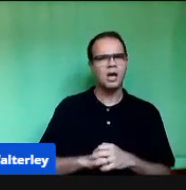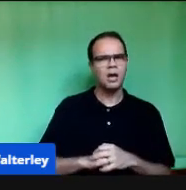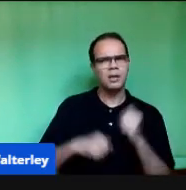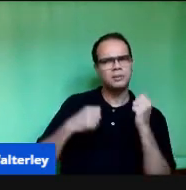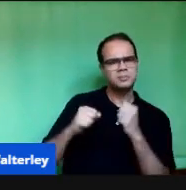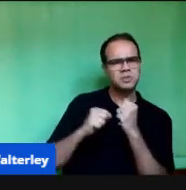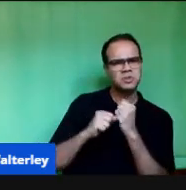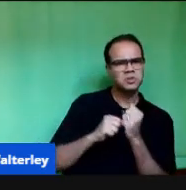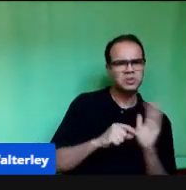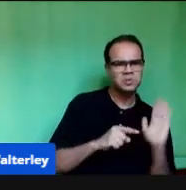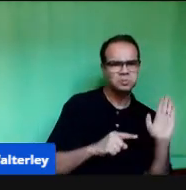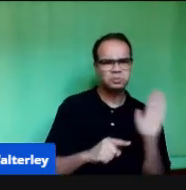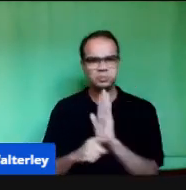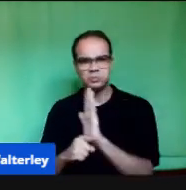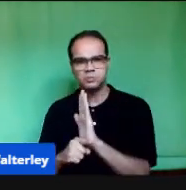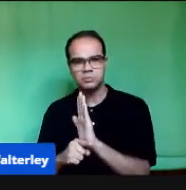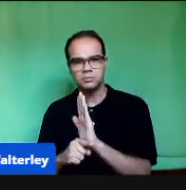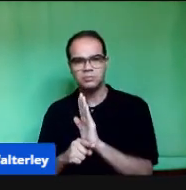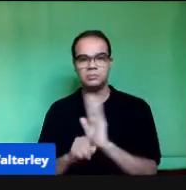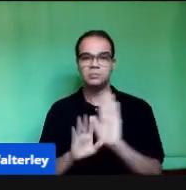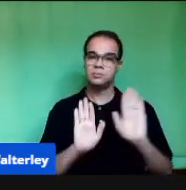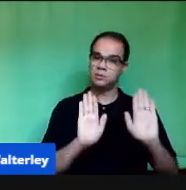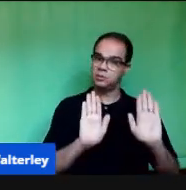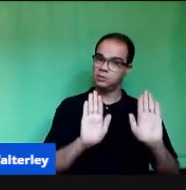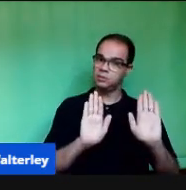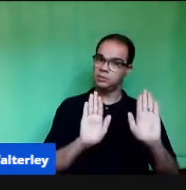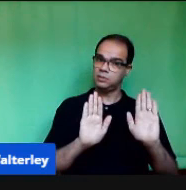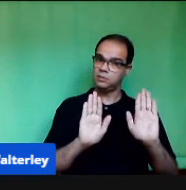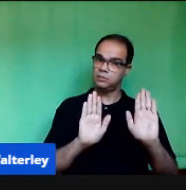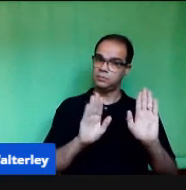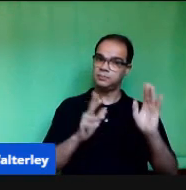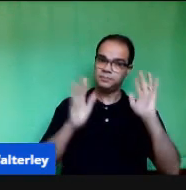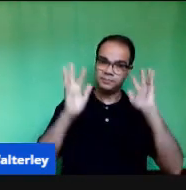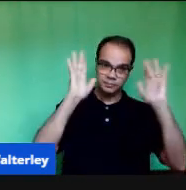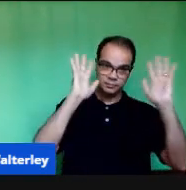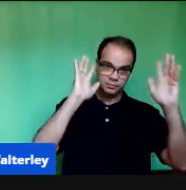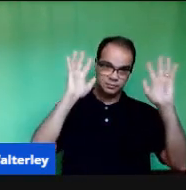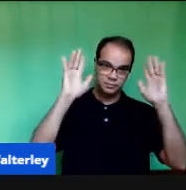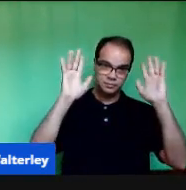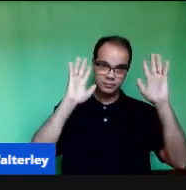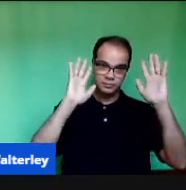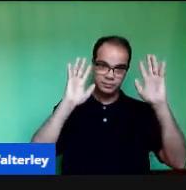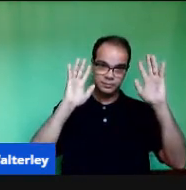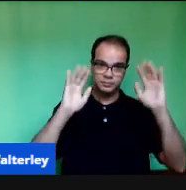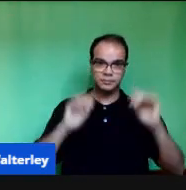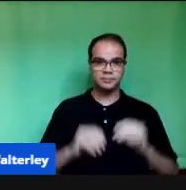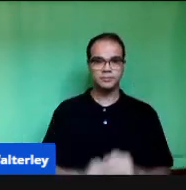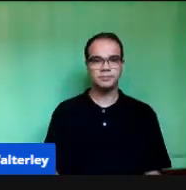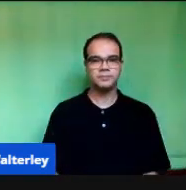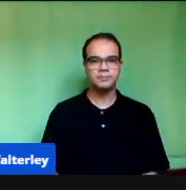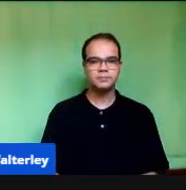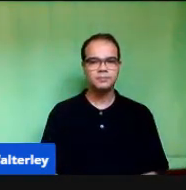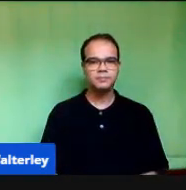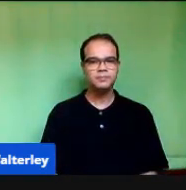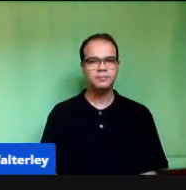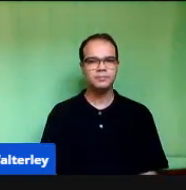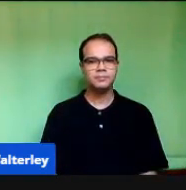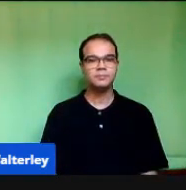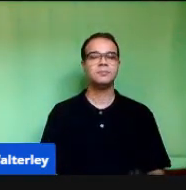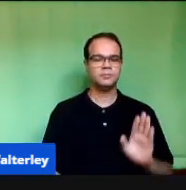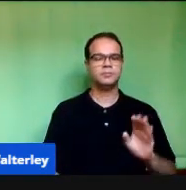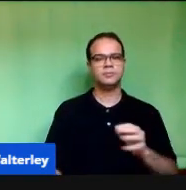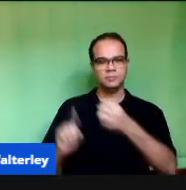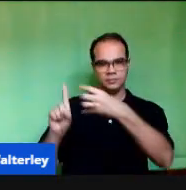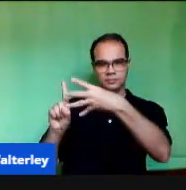poder ajudar aquele ou aquela estudante. E aí eu quero exemplificar algumas situações que todo jovem como